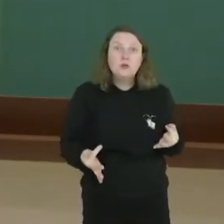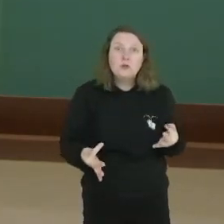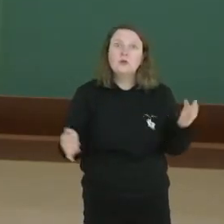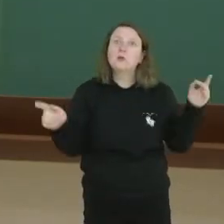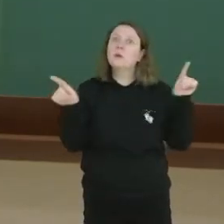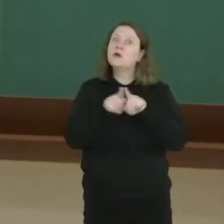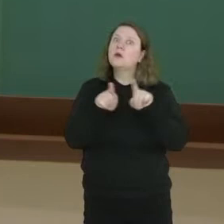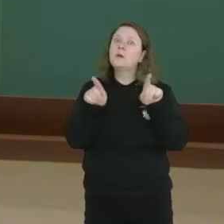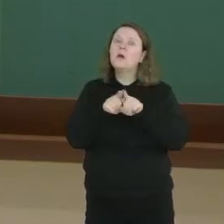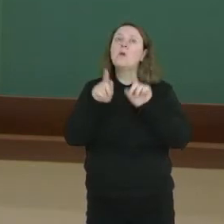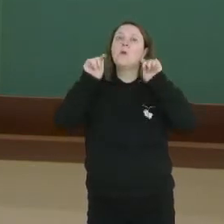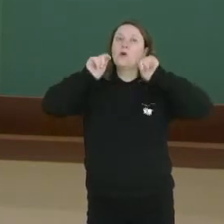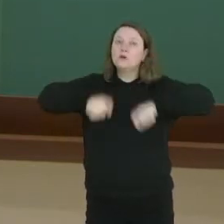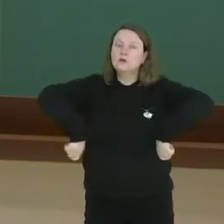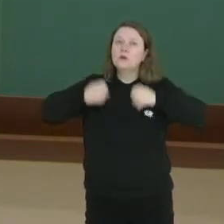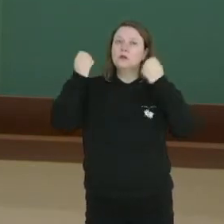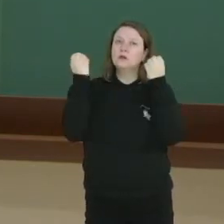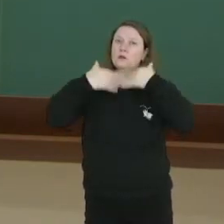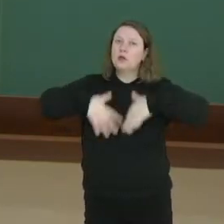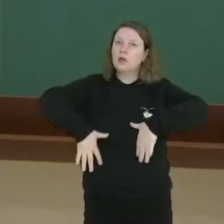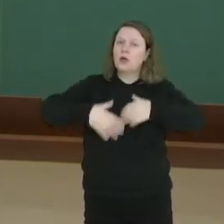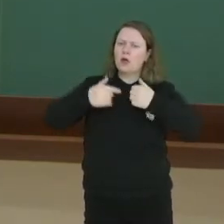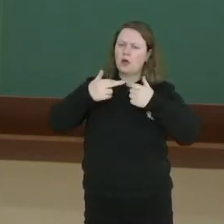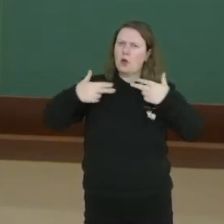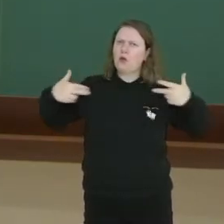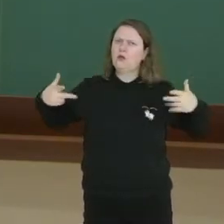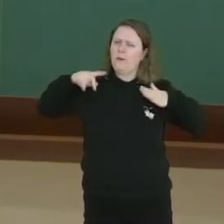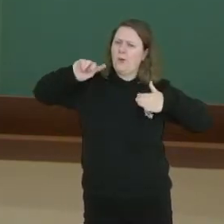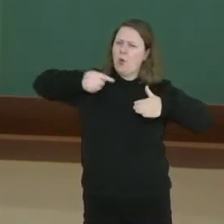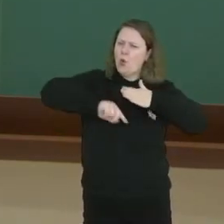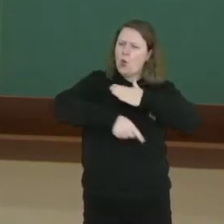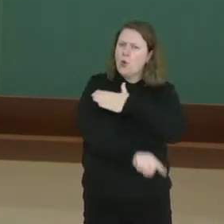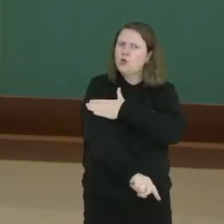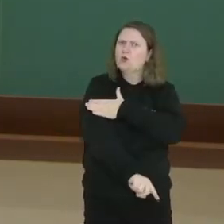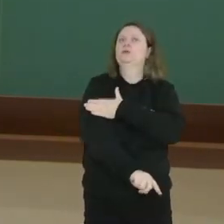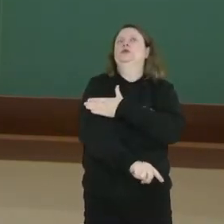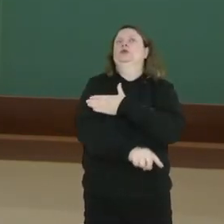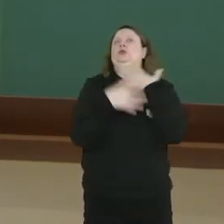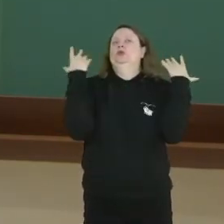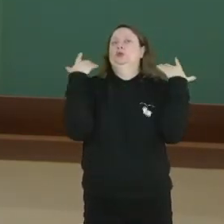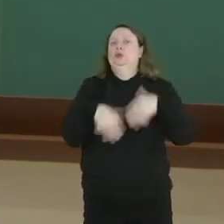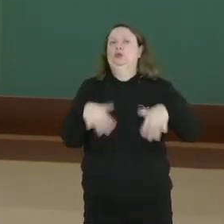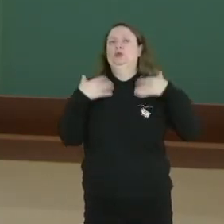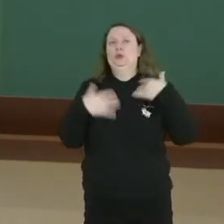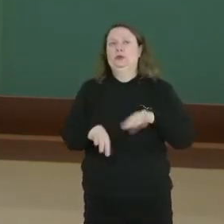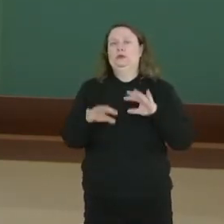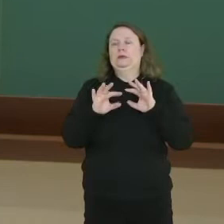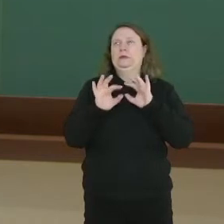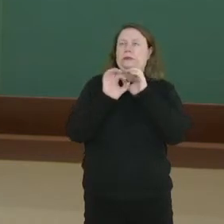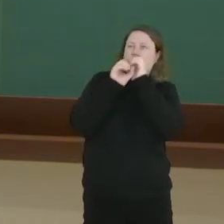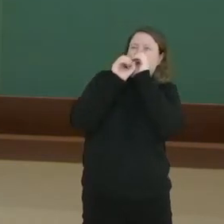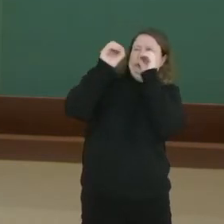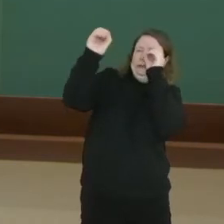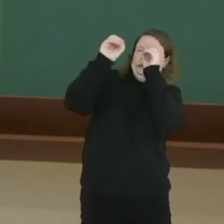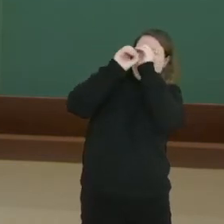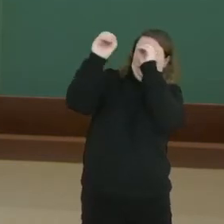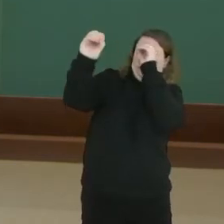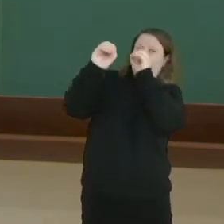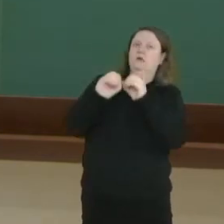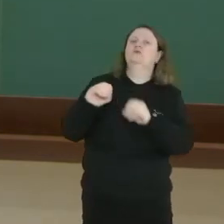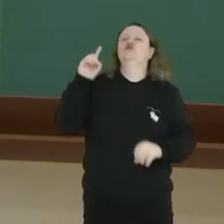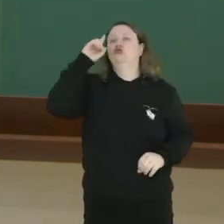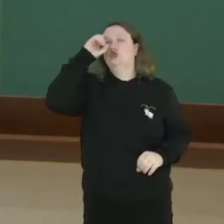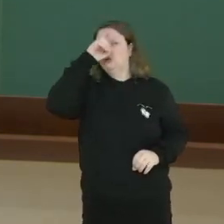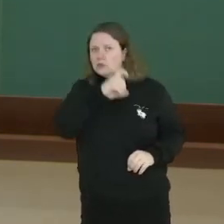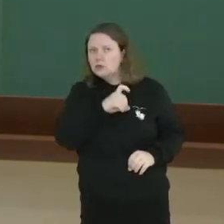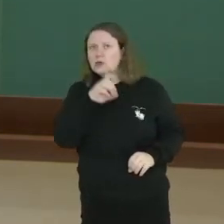consegui explicar coisas lá da astronomia, que para mim é algo bem distante, não é? Bem difícil da gente